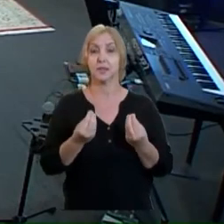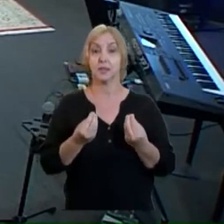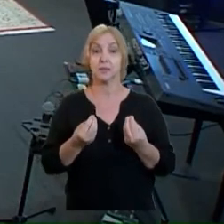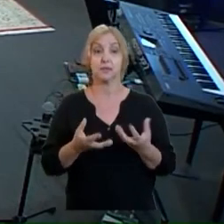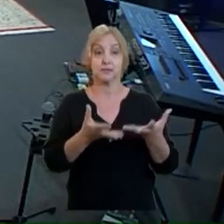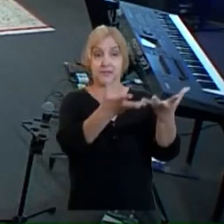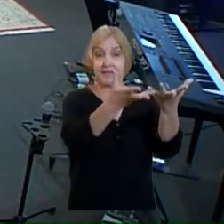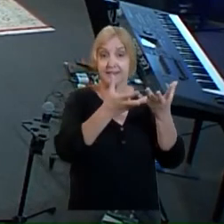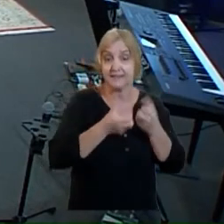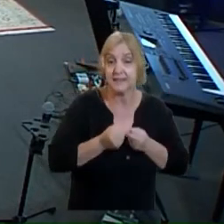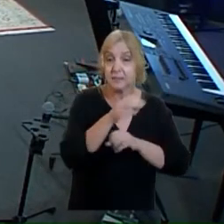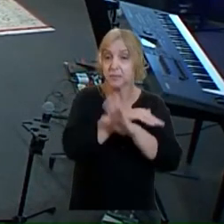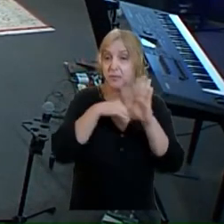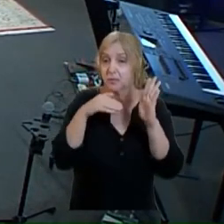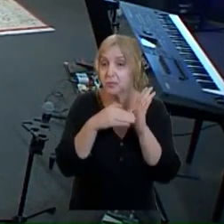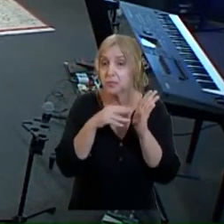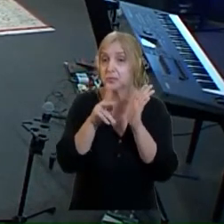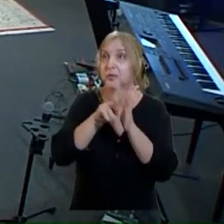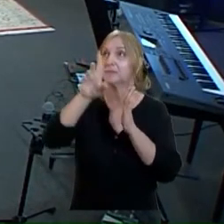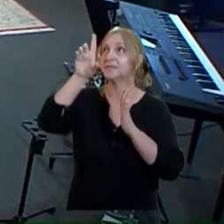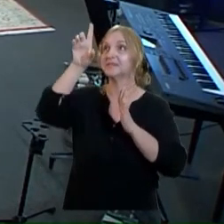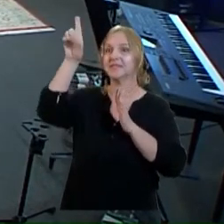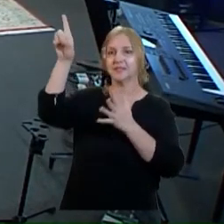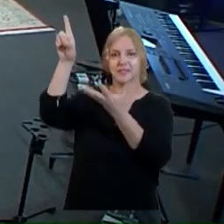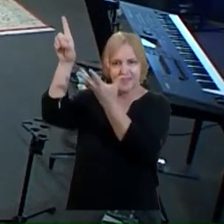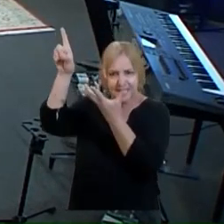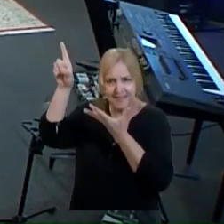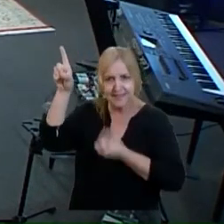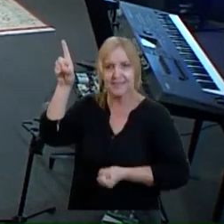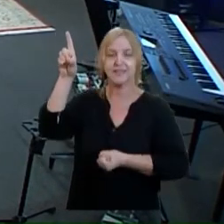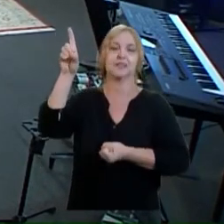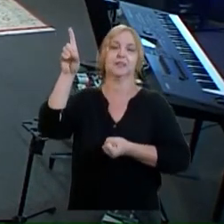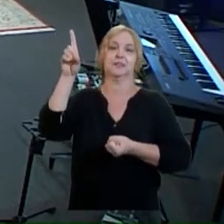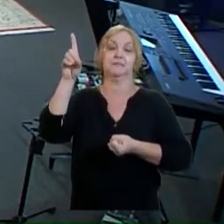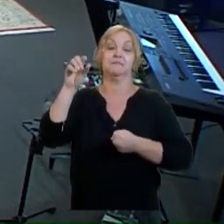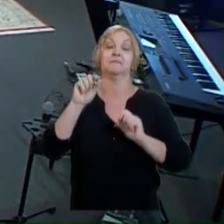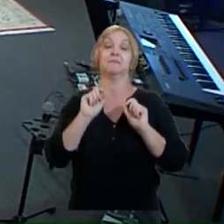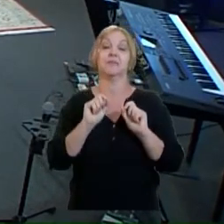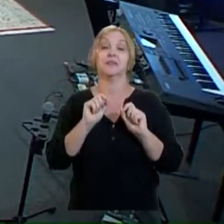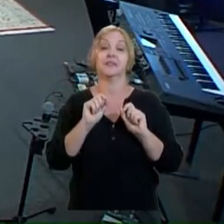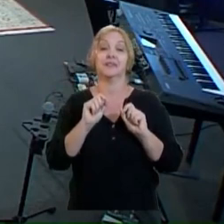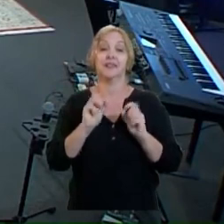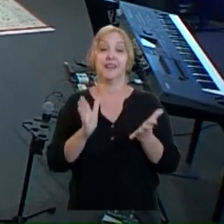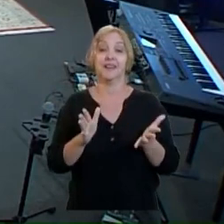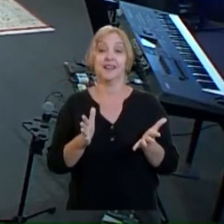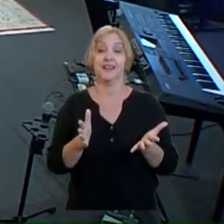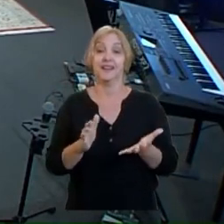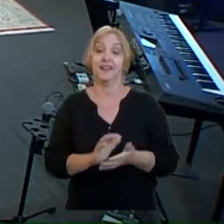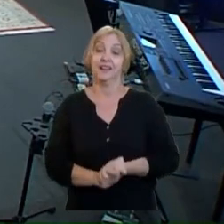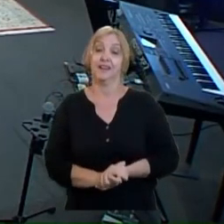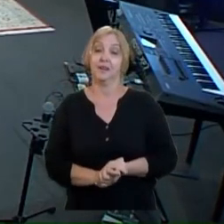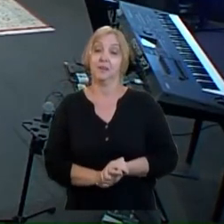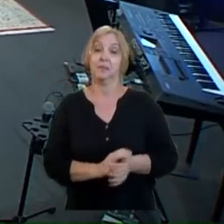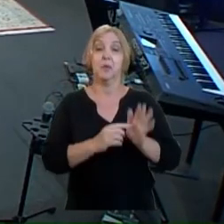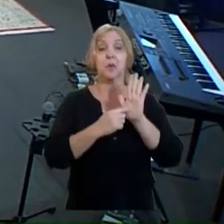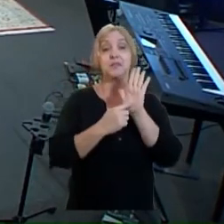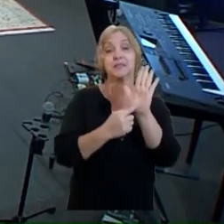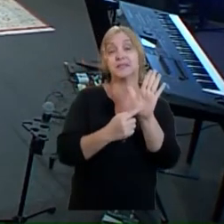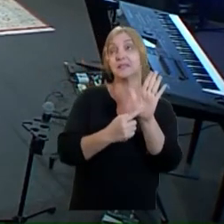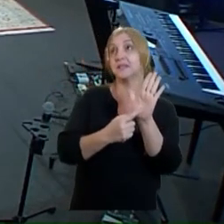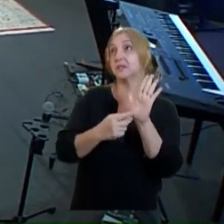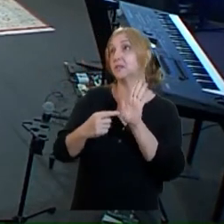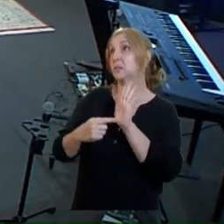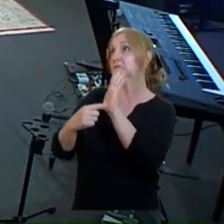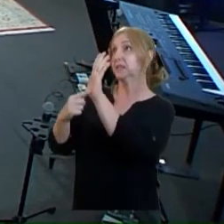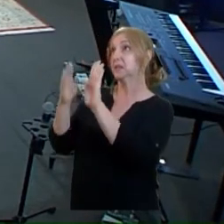do tudo de Deus, quando nós trazemos o nosso tudo, que é nada diante do de Deus, Deus coloca o